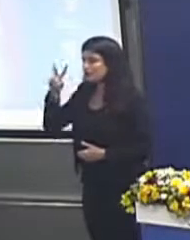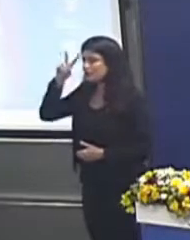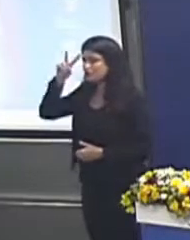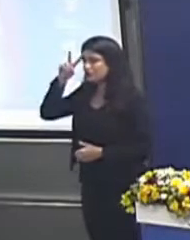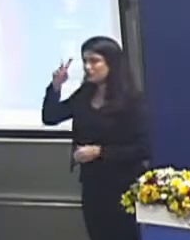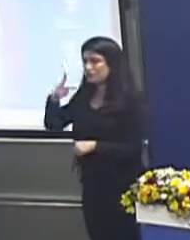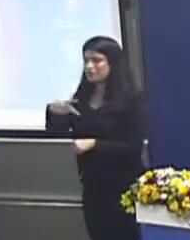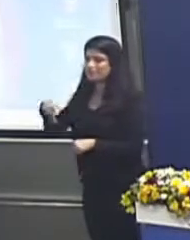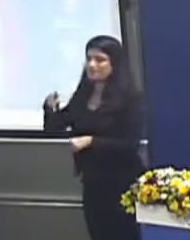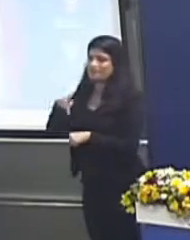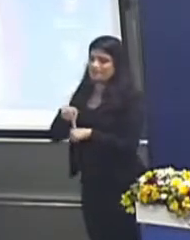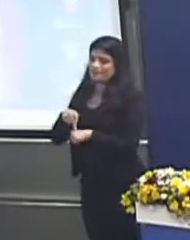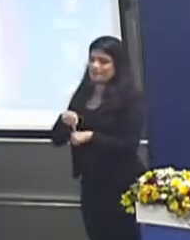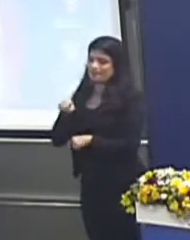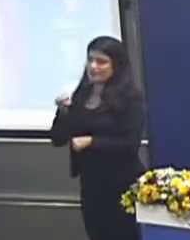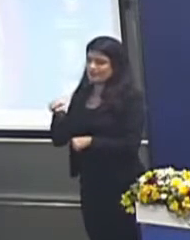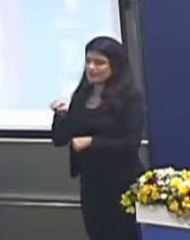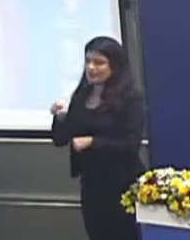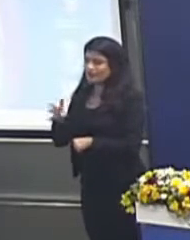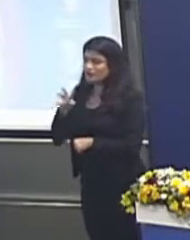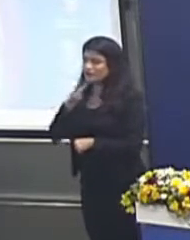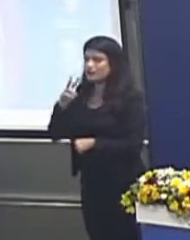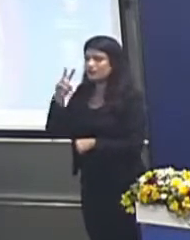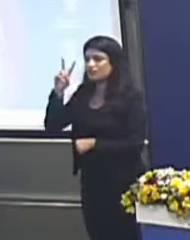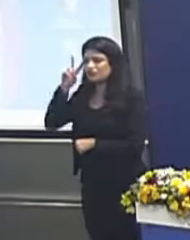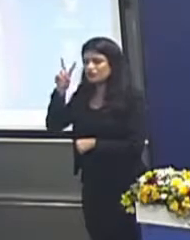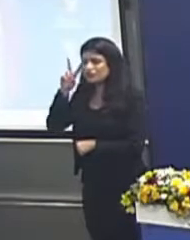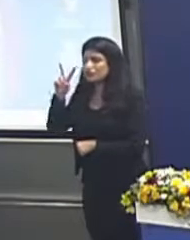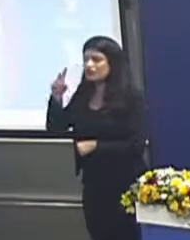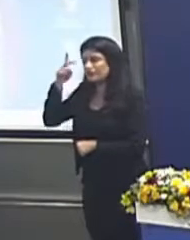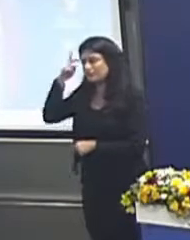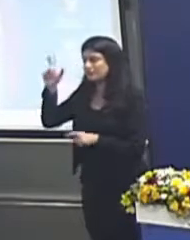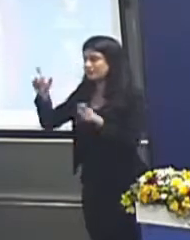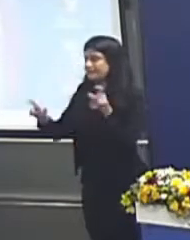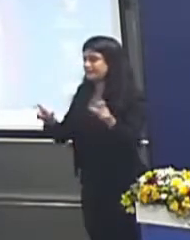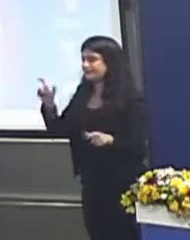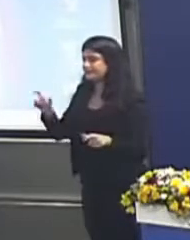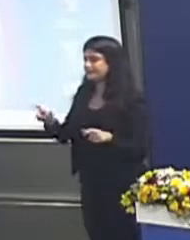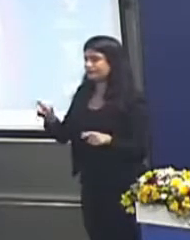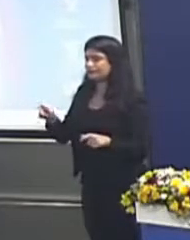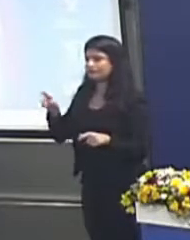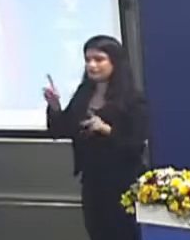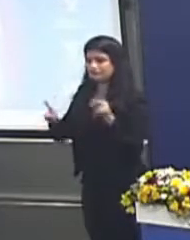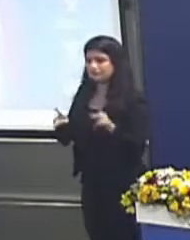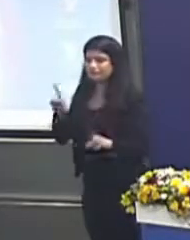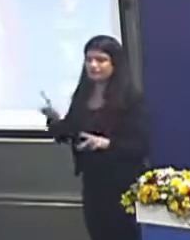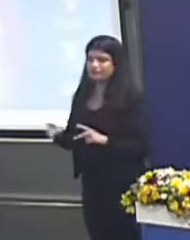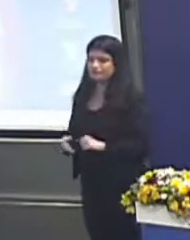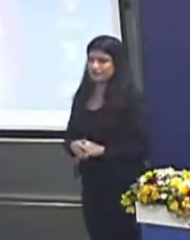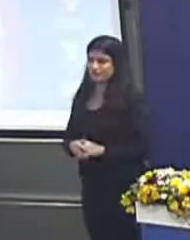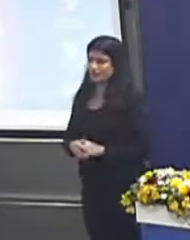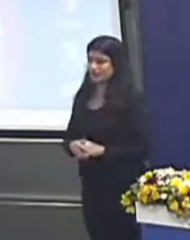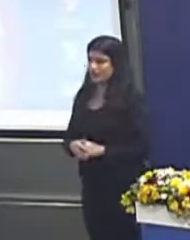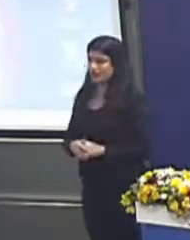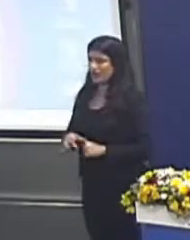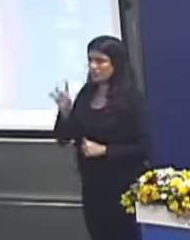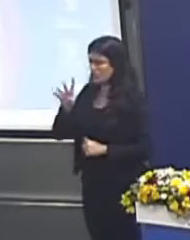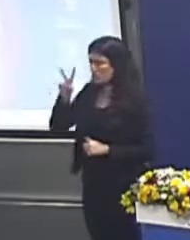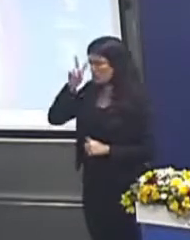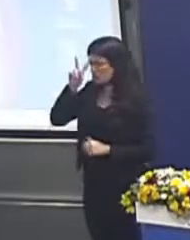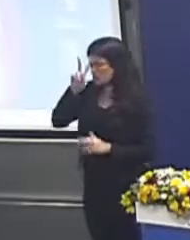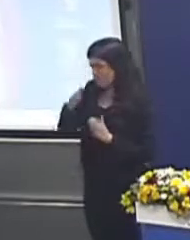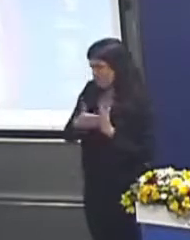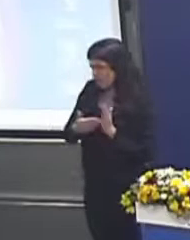desse país, conhecer a história desse povo, do nosso povo. Não a história escrita nos